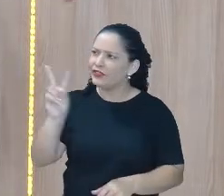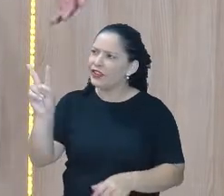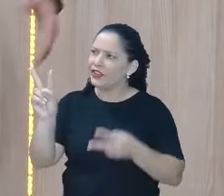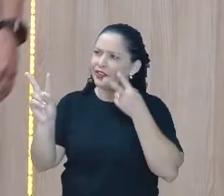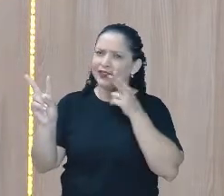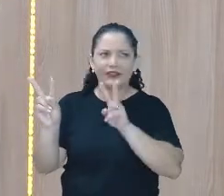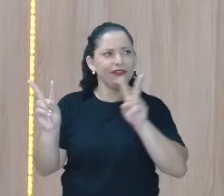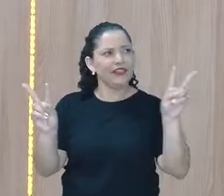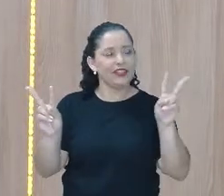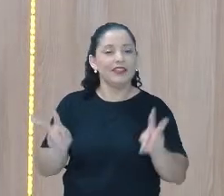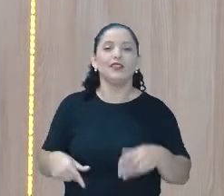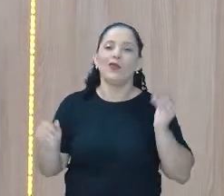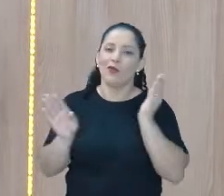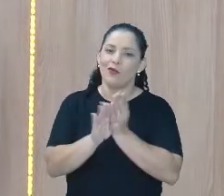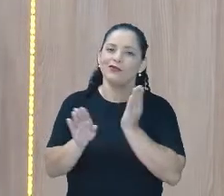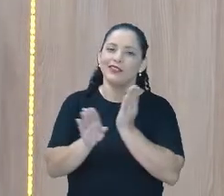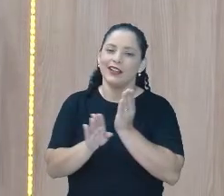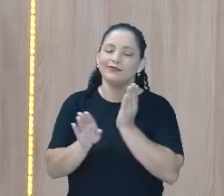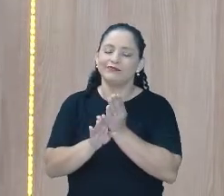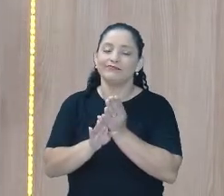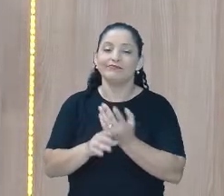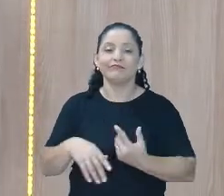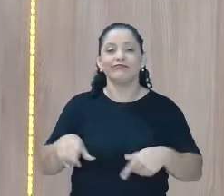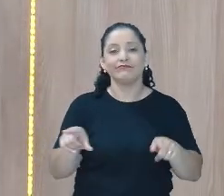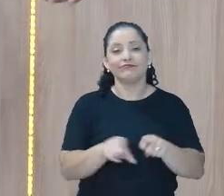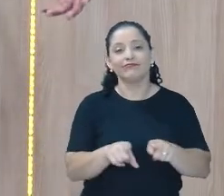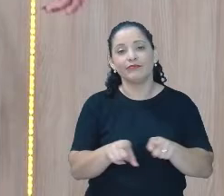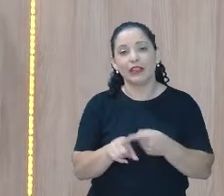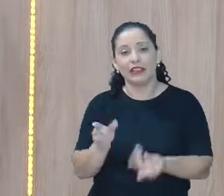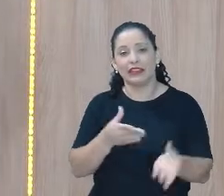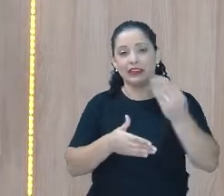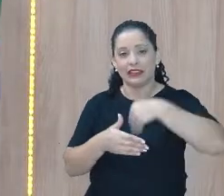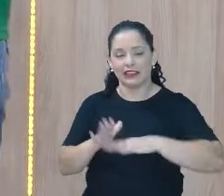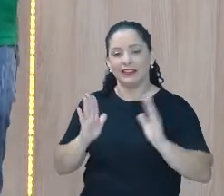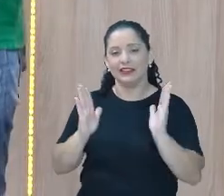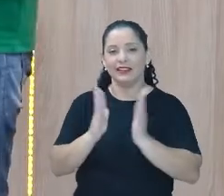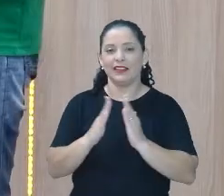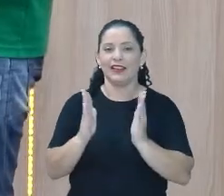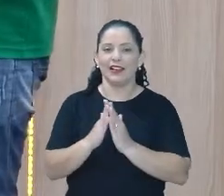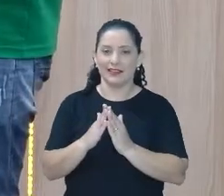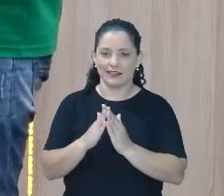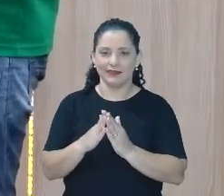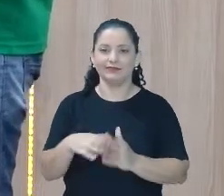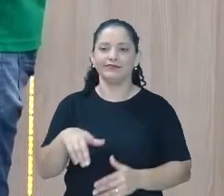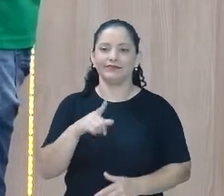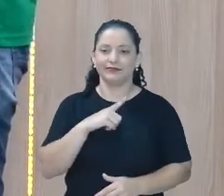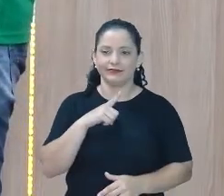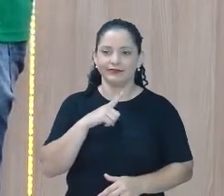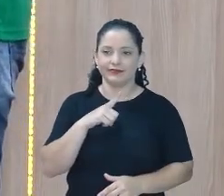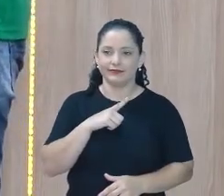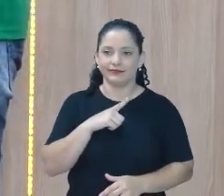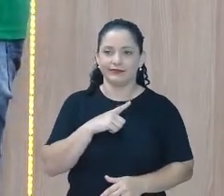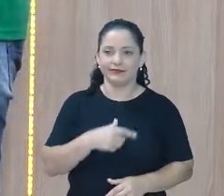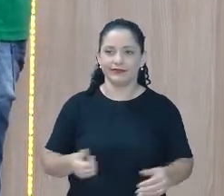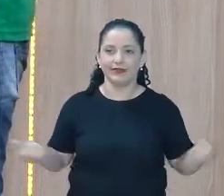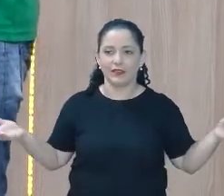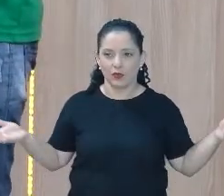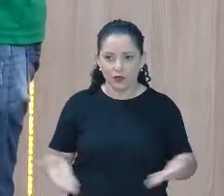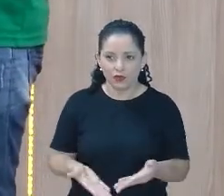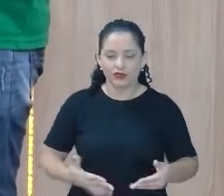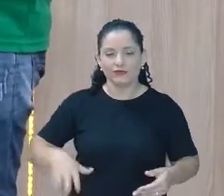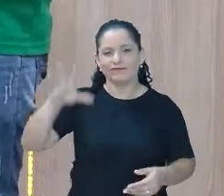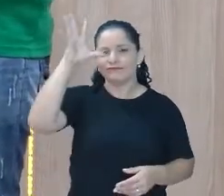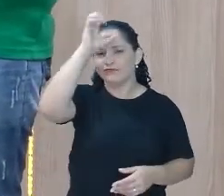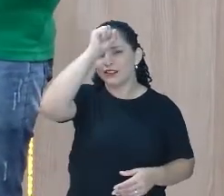números decimais, por exemplo, no seu dia a dia, dentro da sua casa também, tá? Então, a gente vai aprender